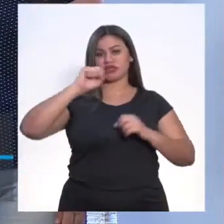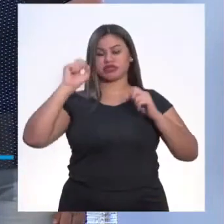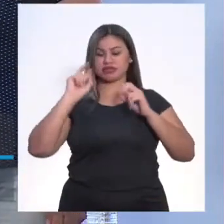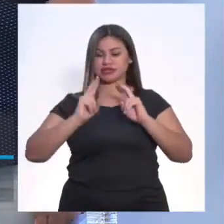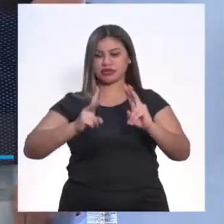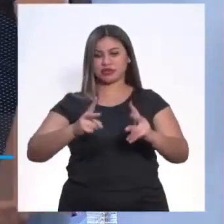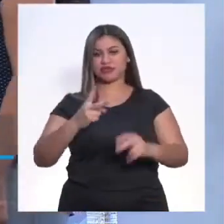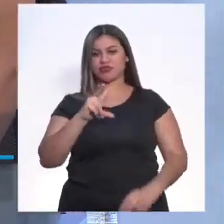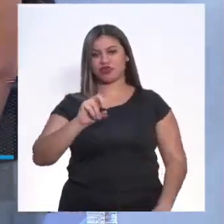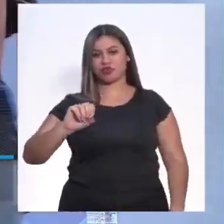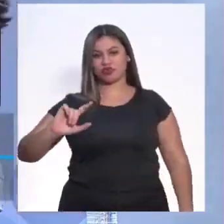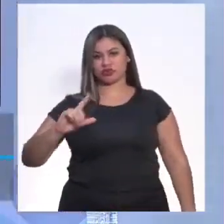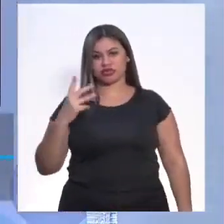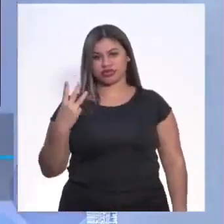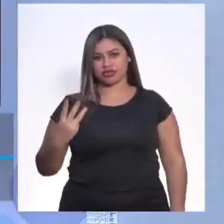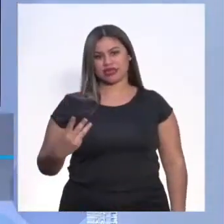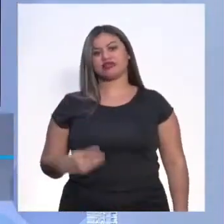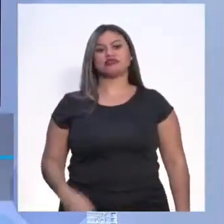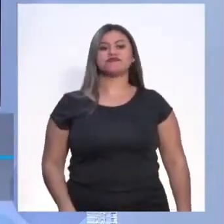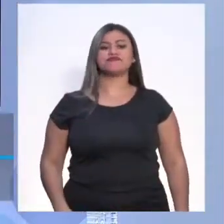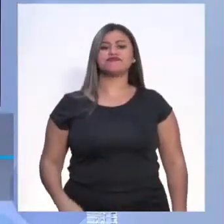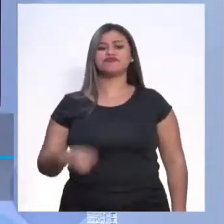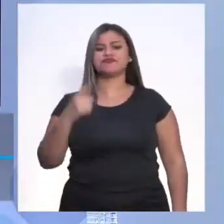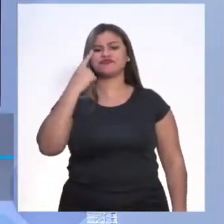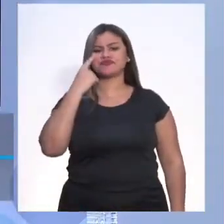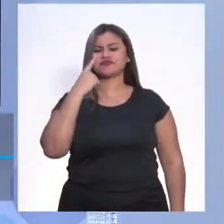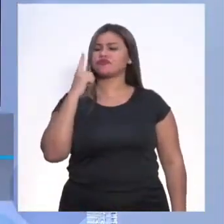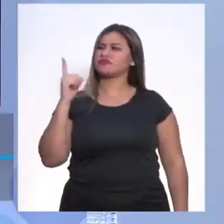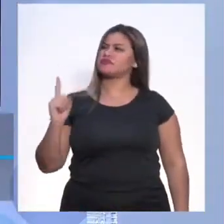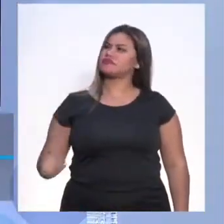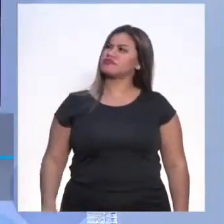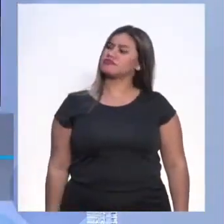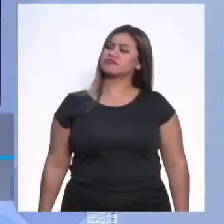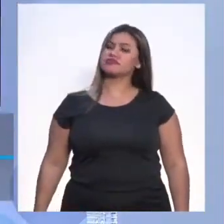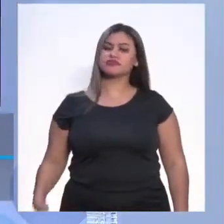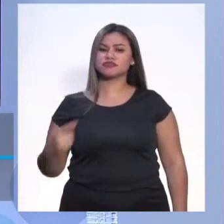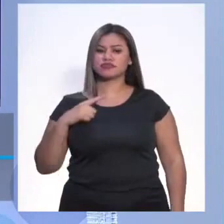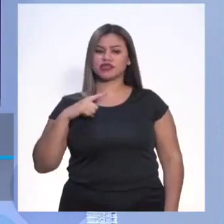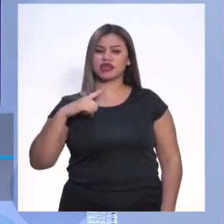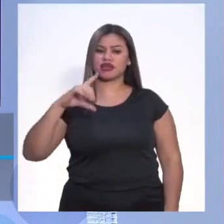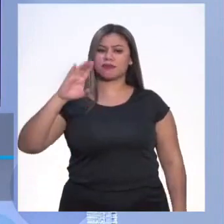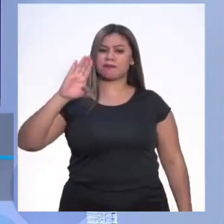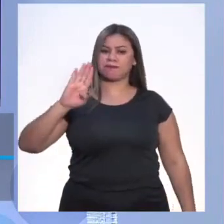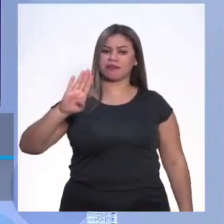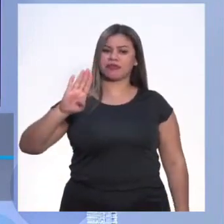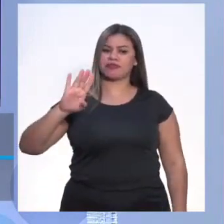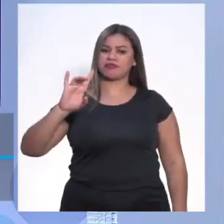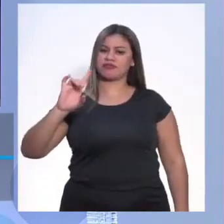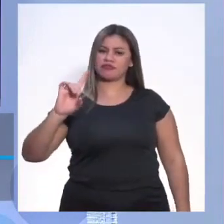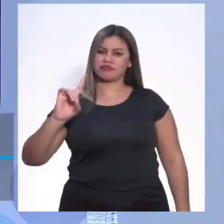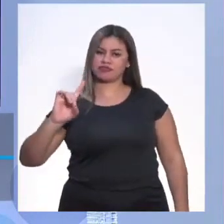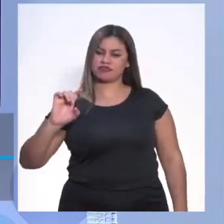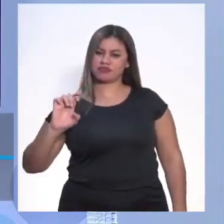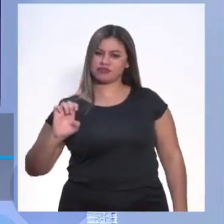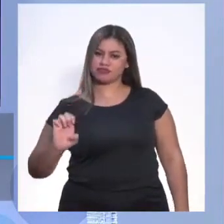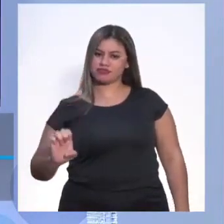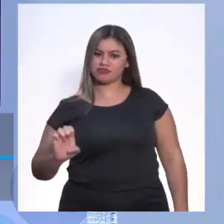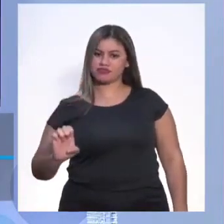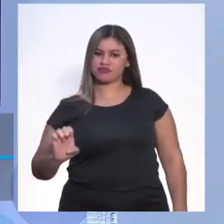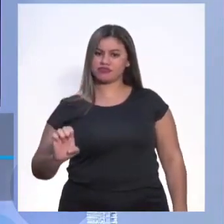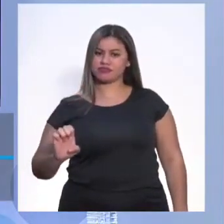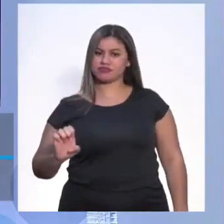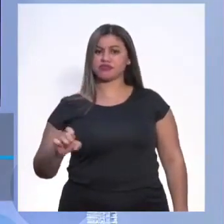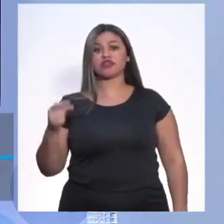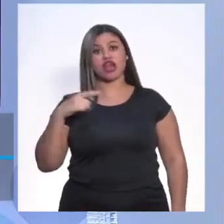3. Abre lá, e aí eu quero que você resolva as letras B, D e E.